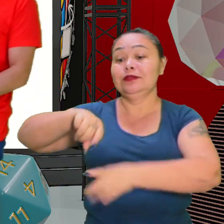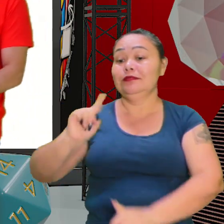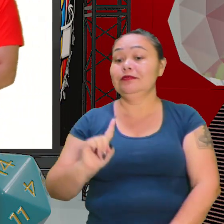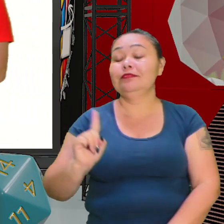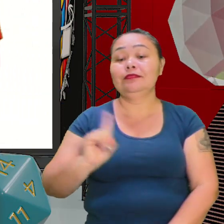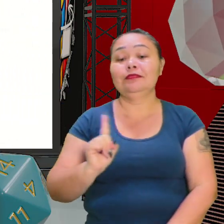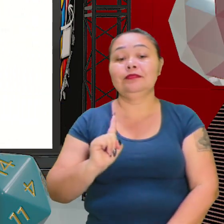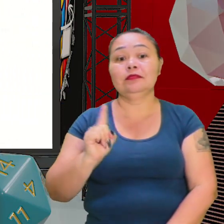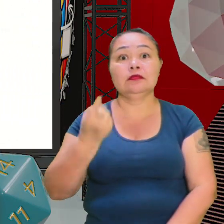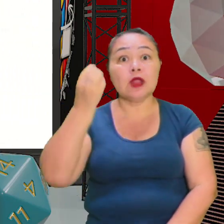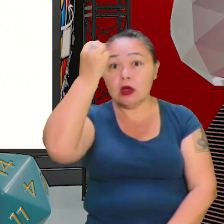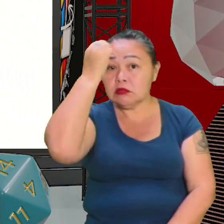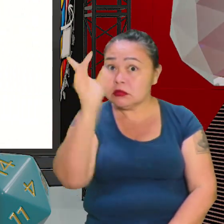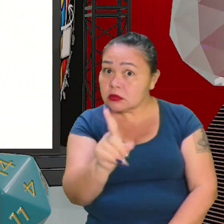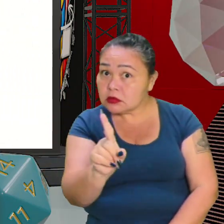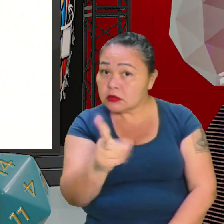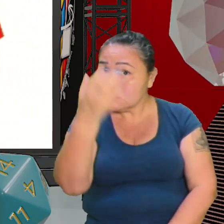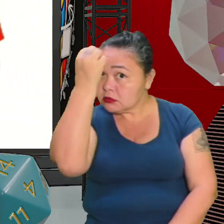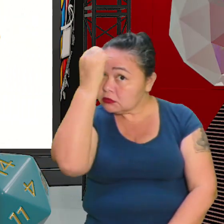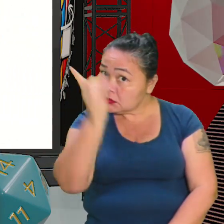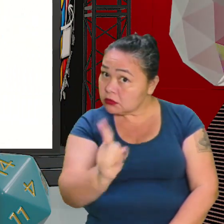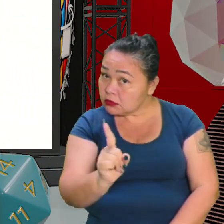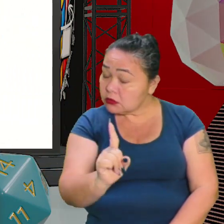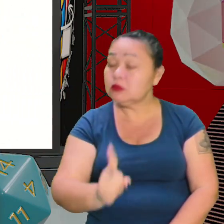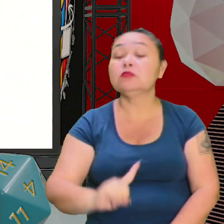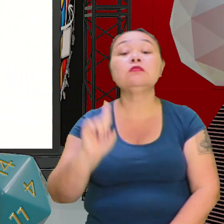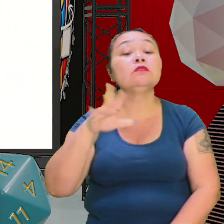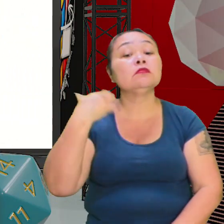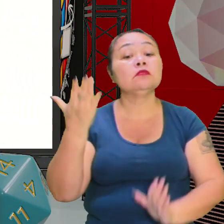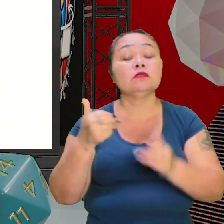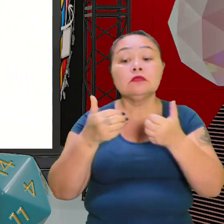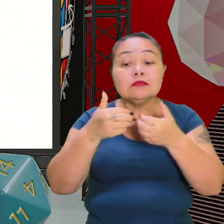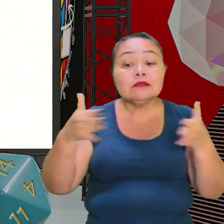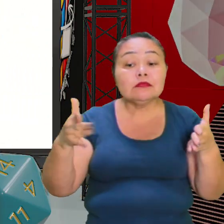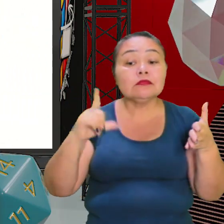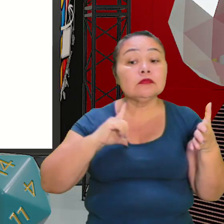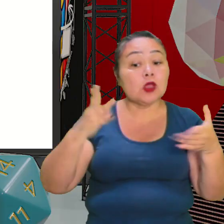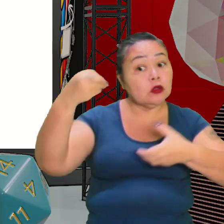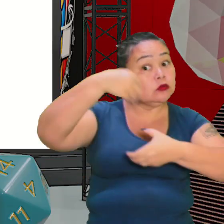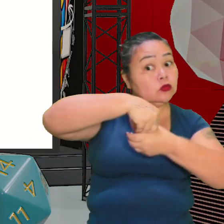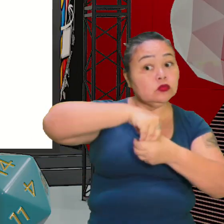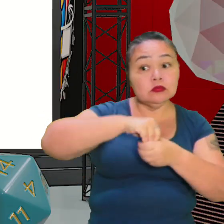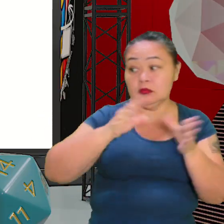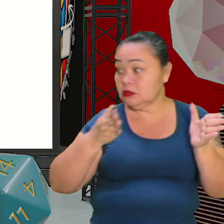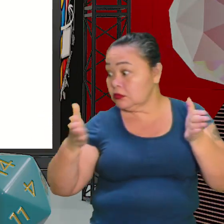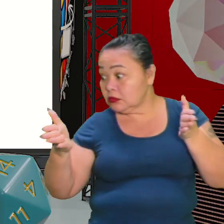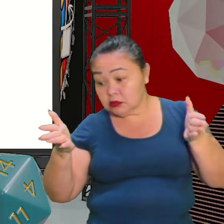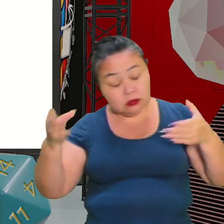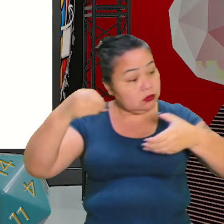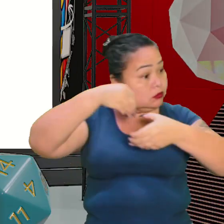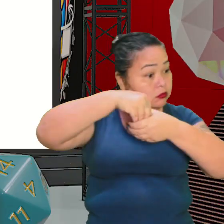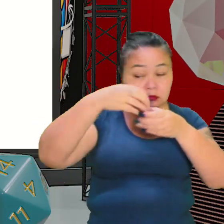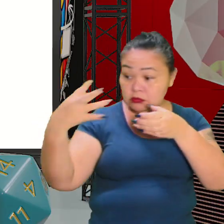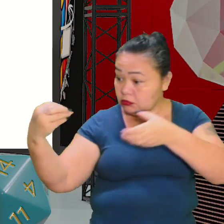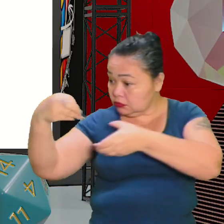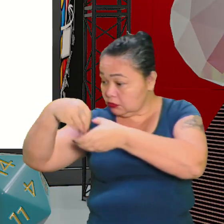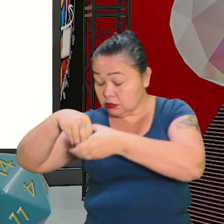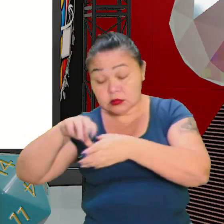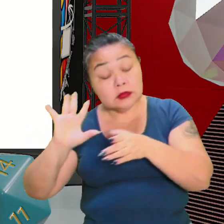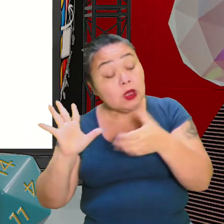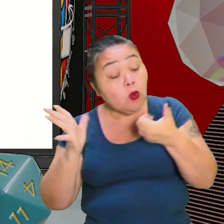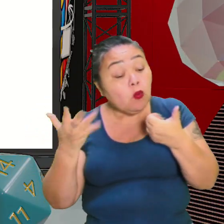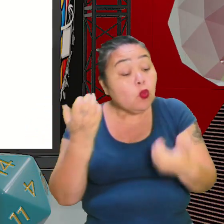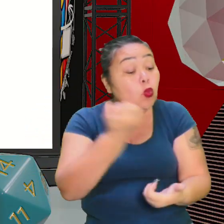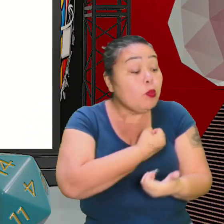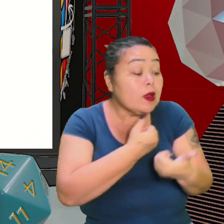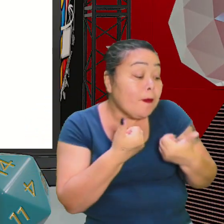Beleza, então não esquece agora. Quando o intervalo for aberto, você não conta as duas extremidades. Perfeito. São valores bem